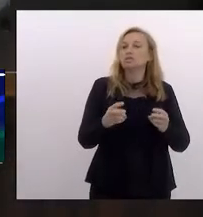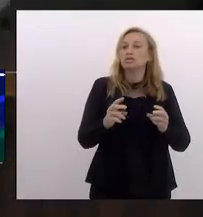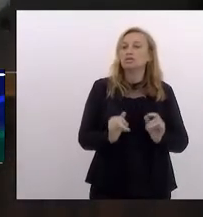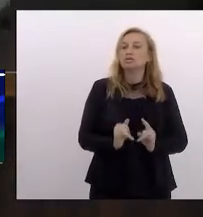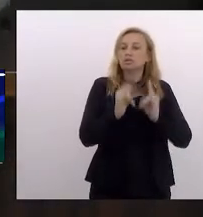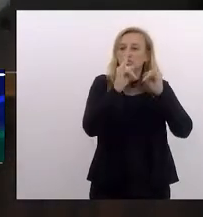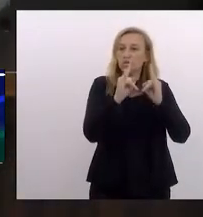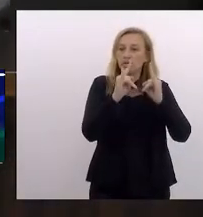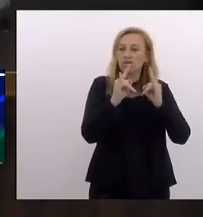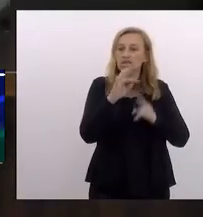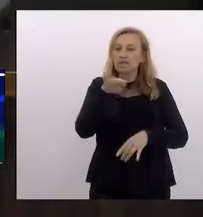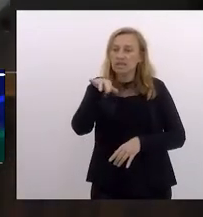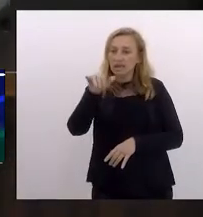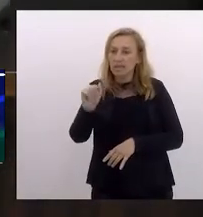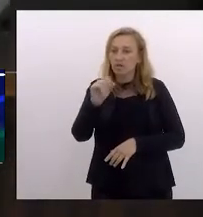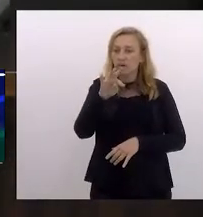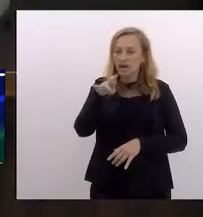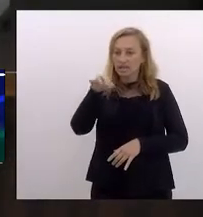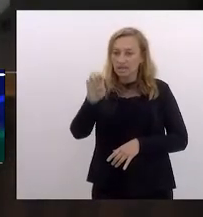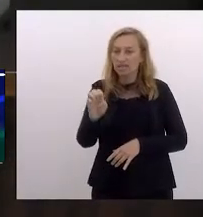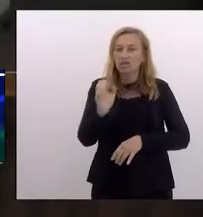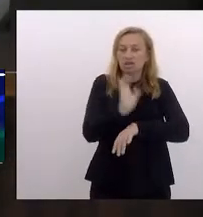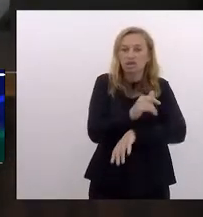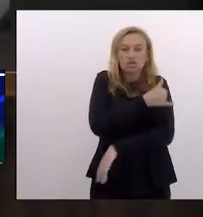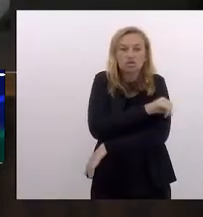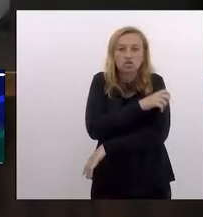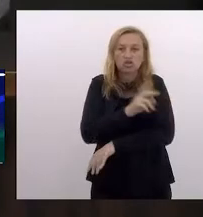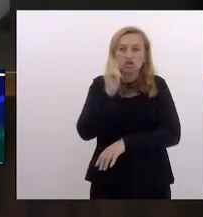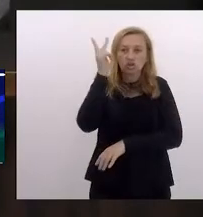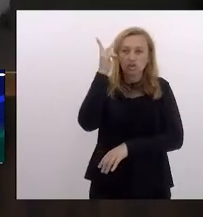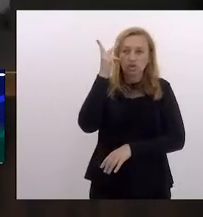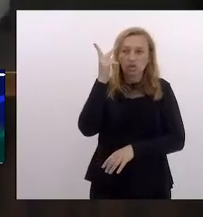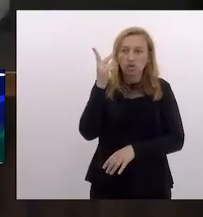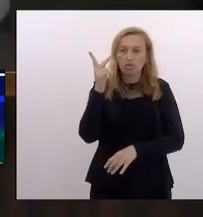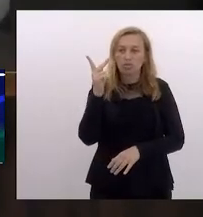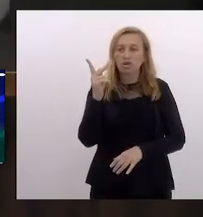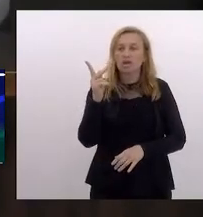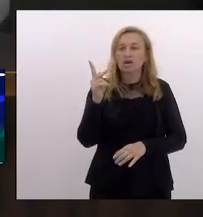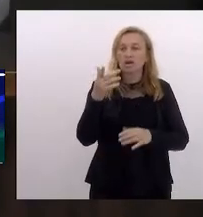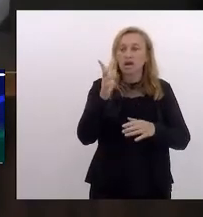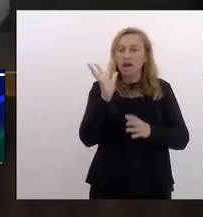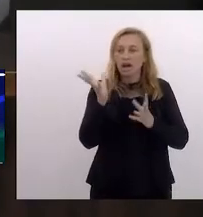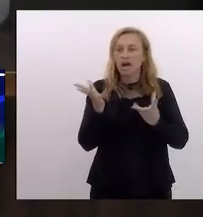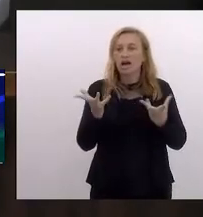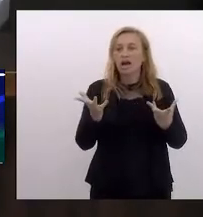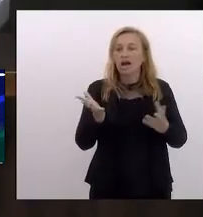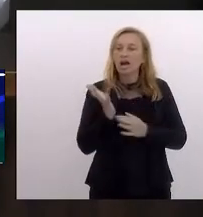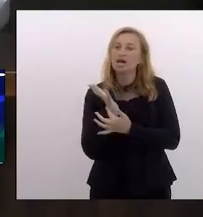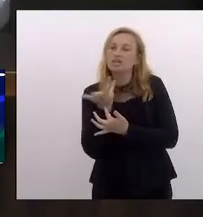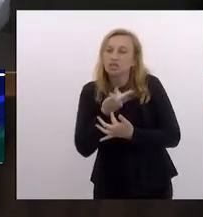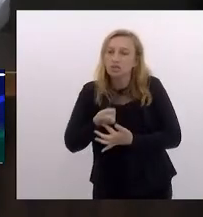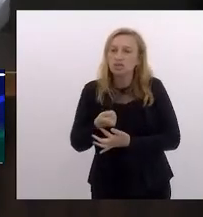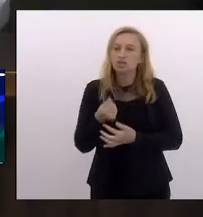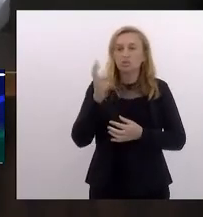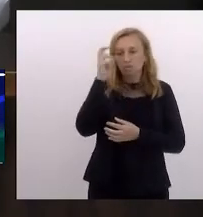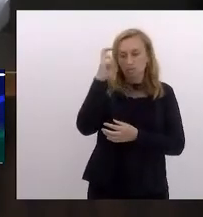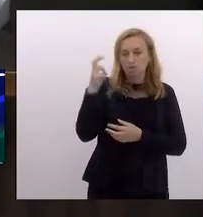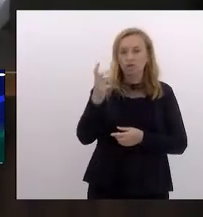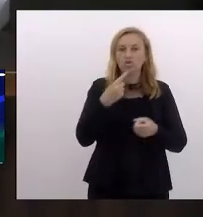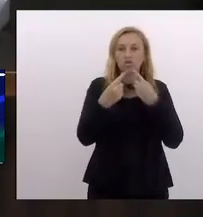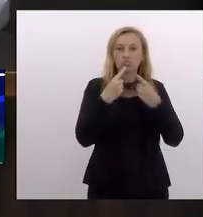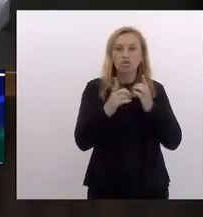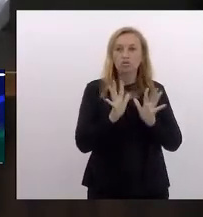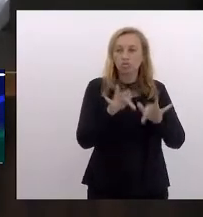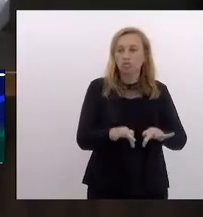situado o cinema agora se como património do Estado do Rio de Janeiro politriz histórico artista artístico arquitetônico e cultural em discussão na